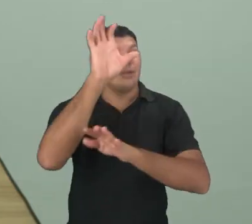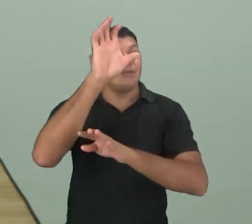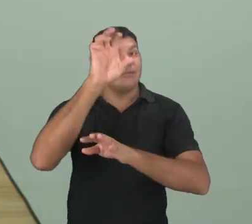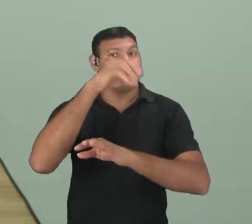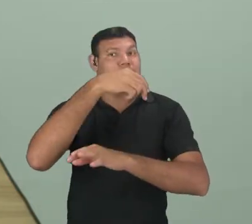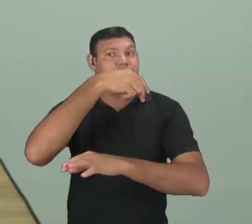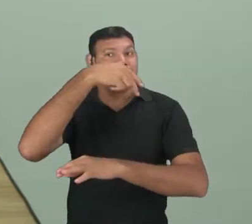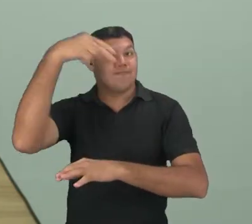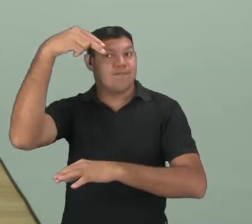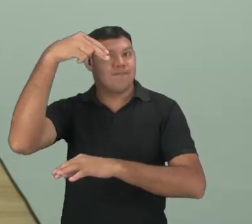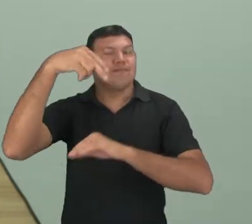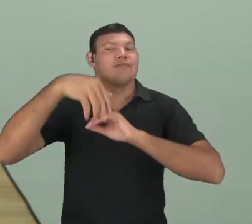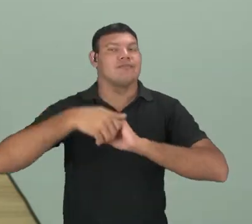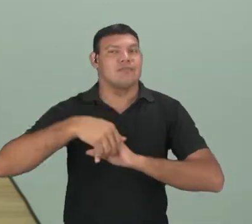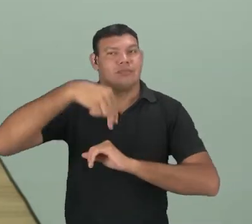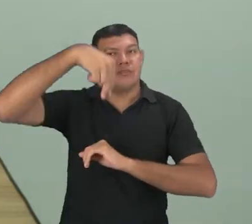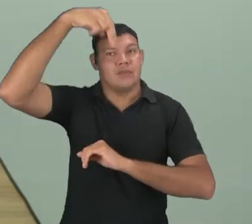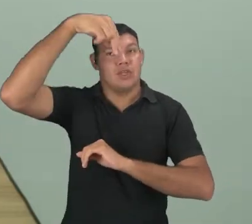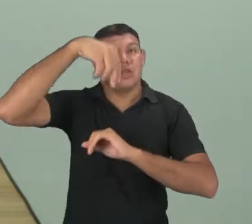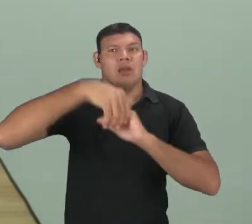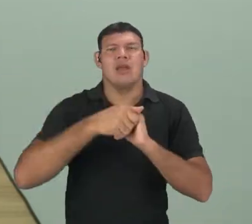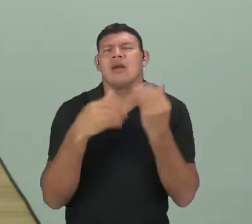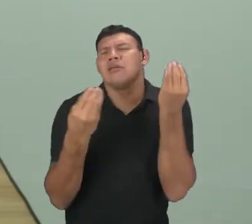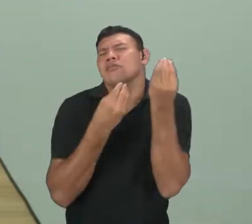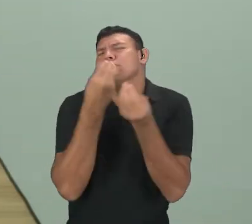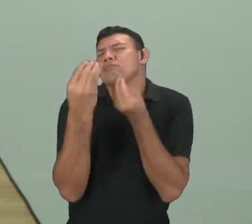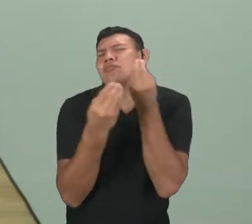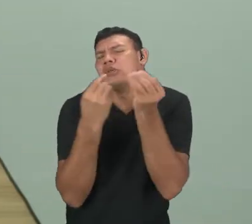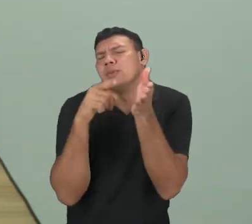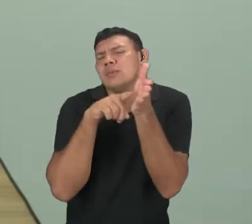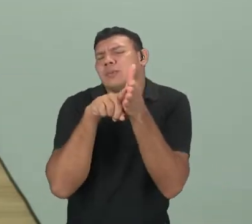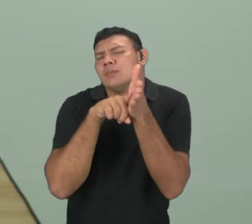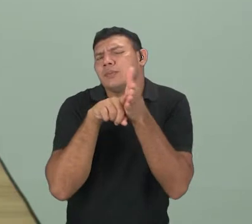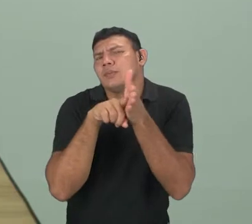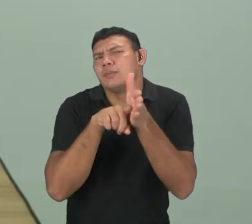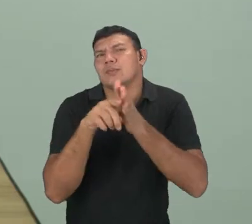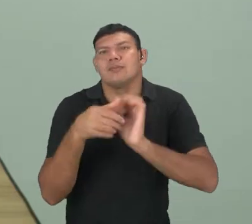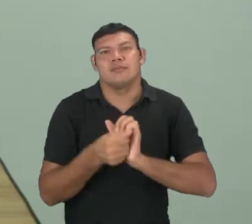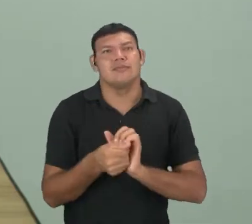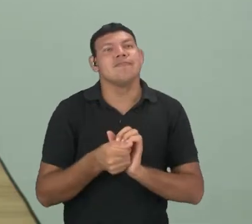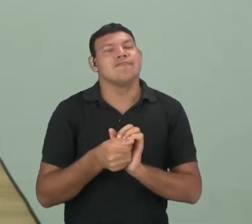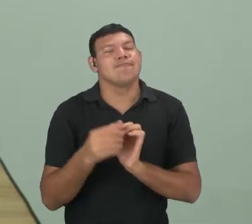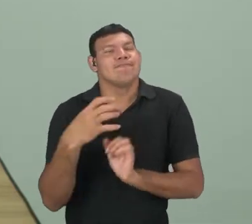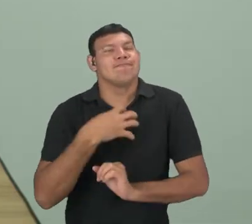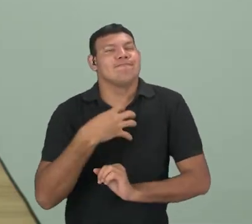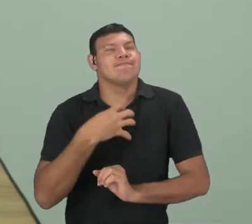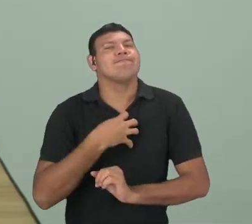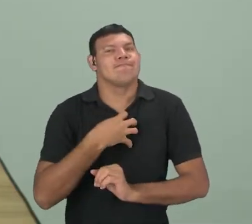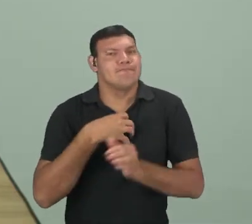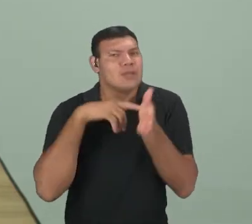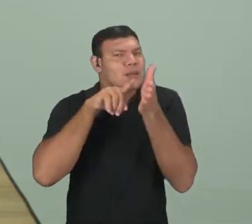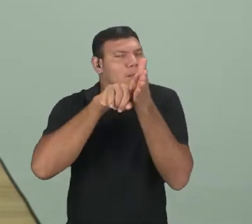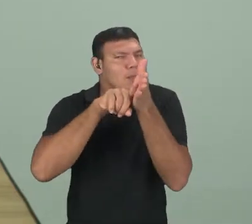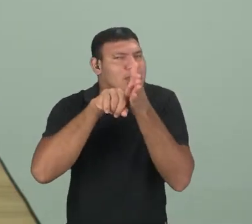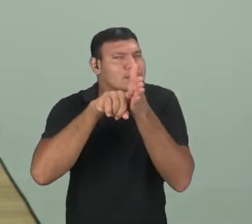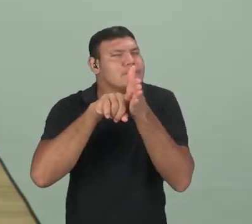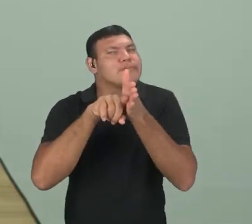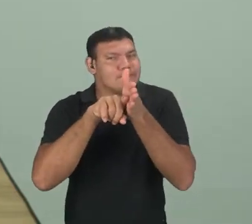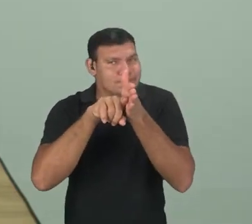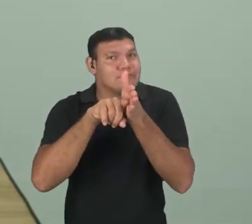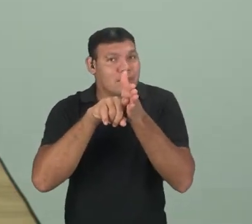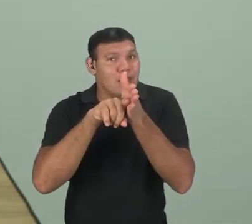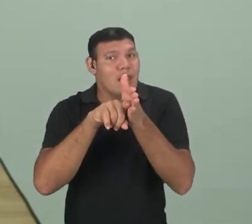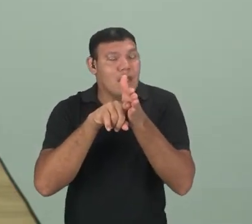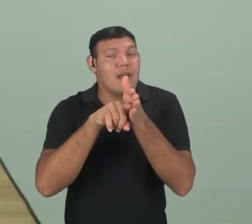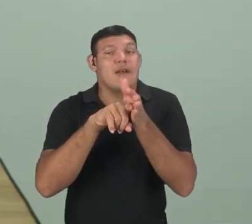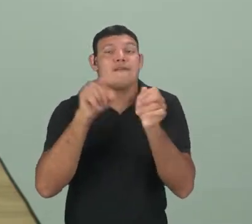região norte. E como que a gente pode fazer essa pesquisa? Eu trouxe aqui uma forma que vocês podem pesquisar, para